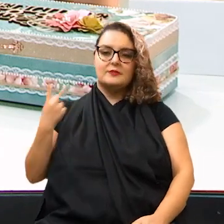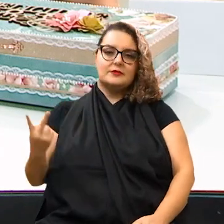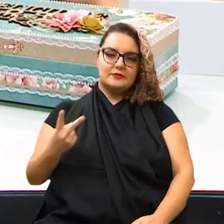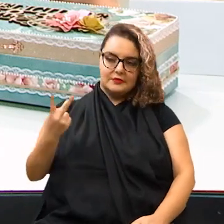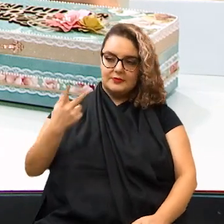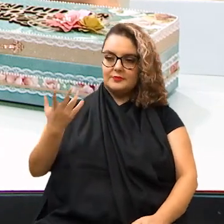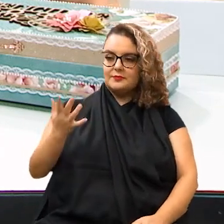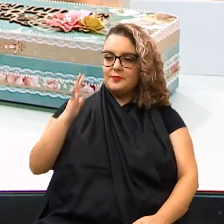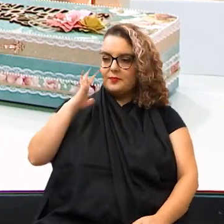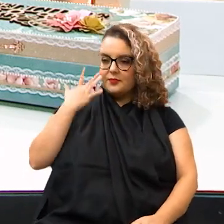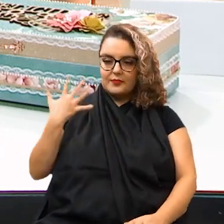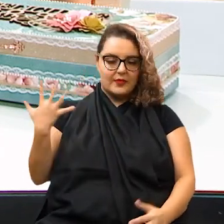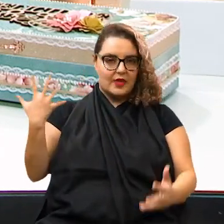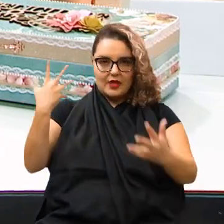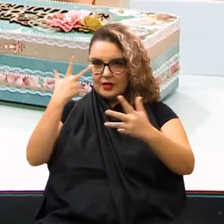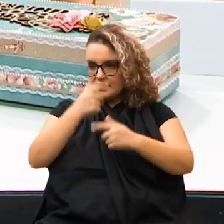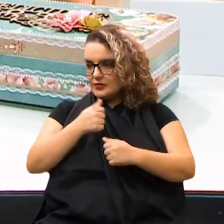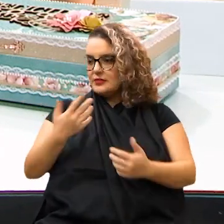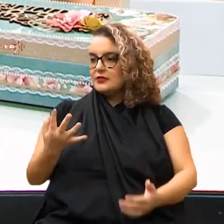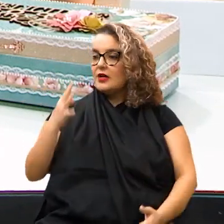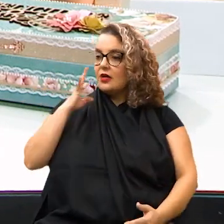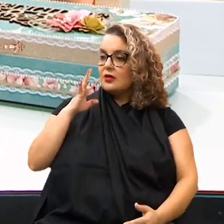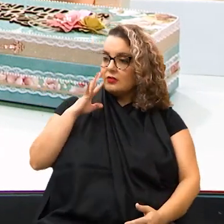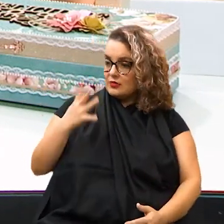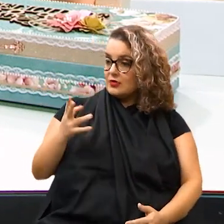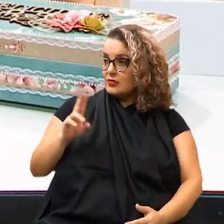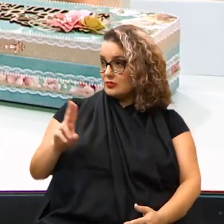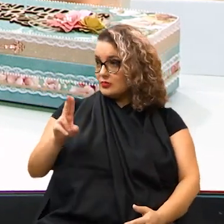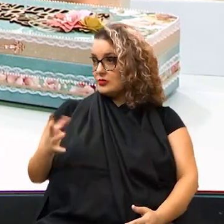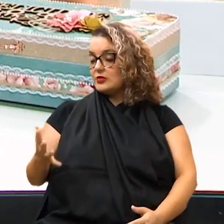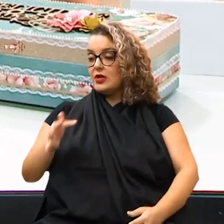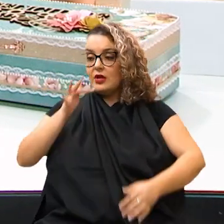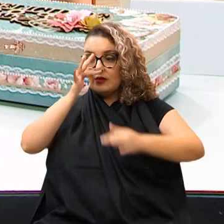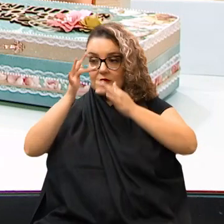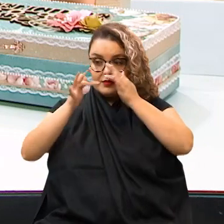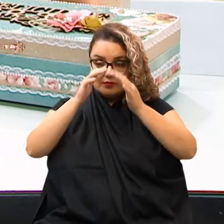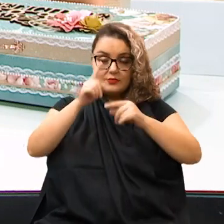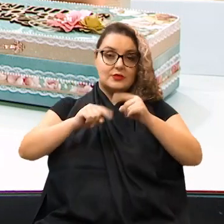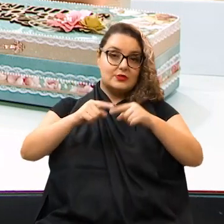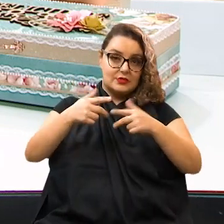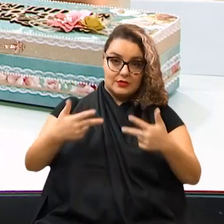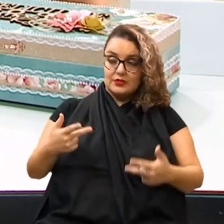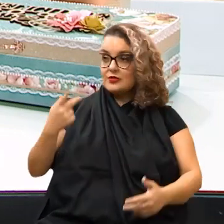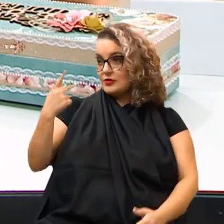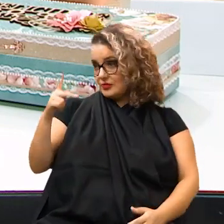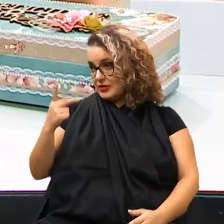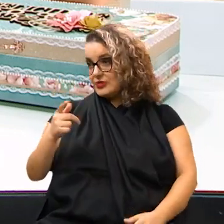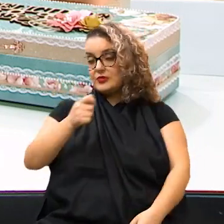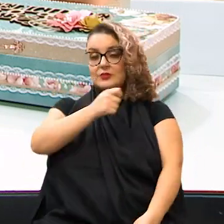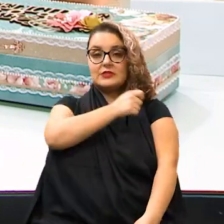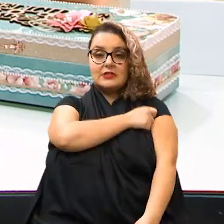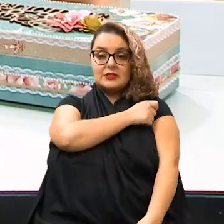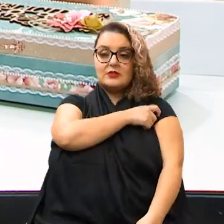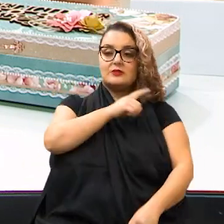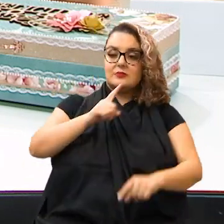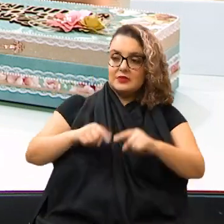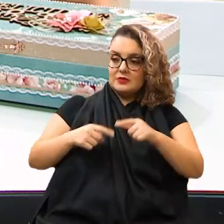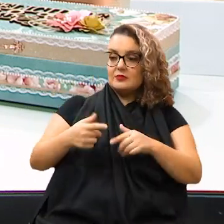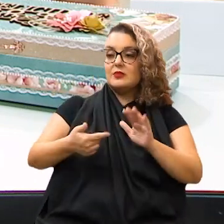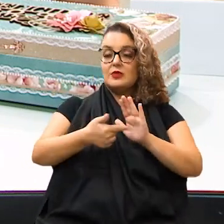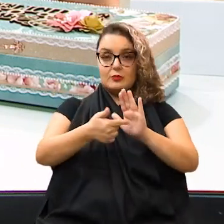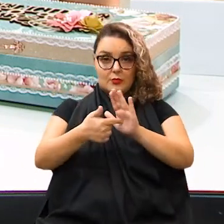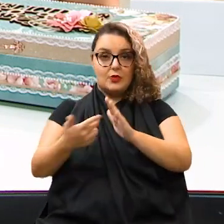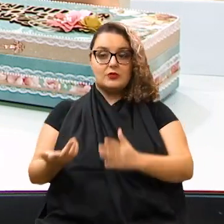valorização, eu achei lindo, eu acho muito legal você estar usando as flores, os materiais das suas alunas, né?